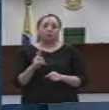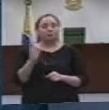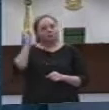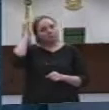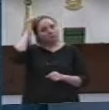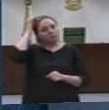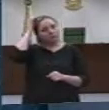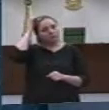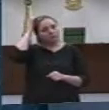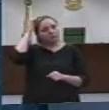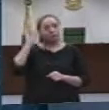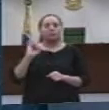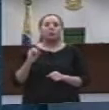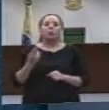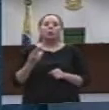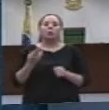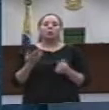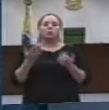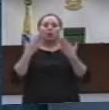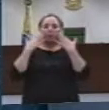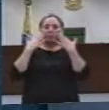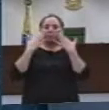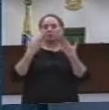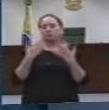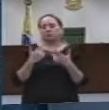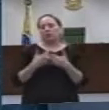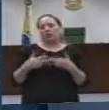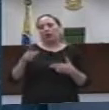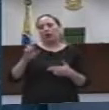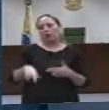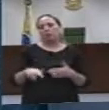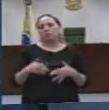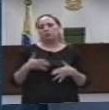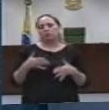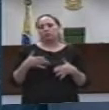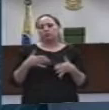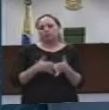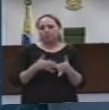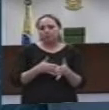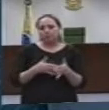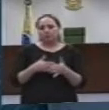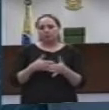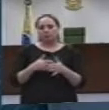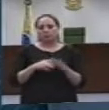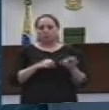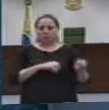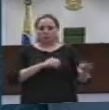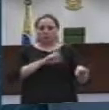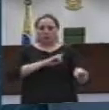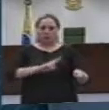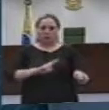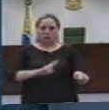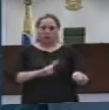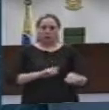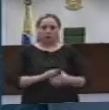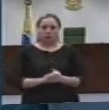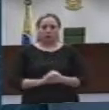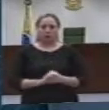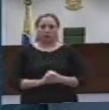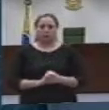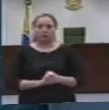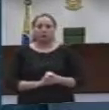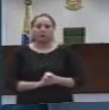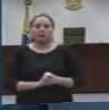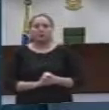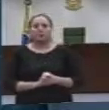ou apresentar motivos que o impeça uma dor aumente de exercê-la O que significa